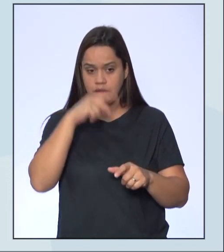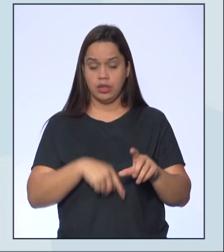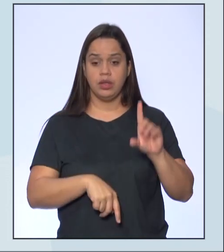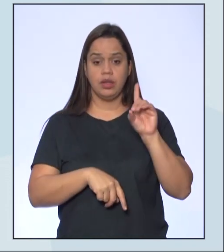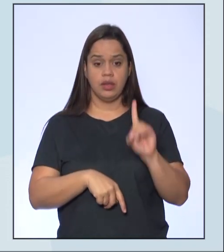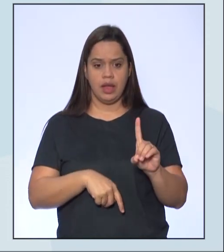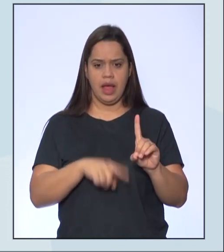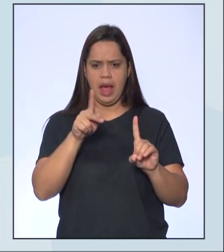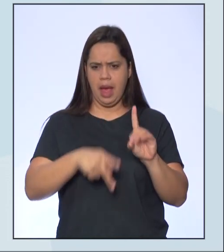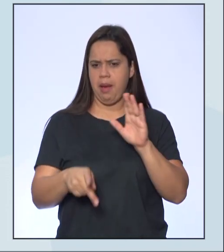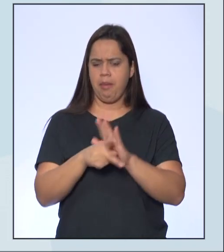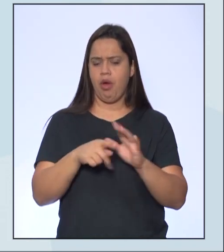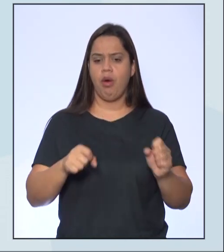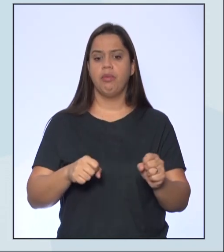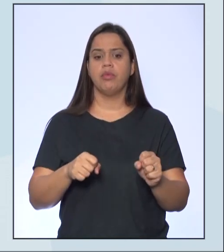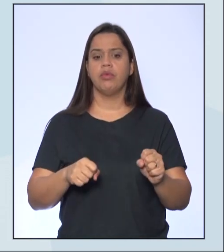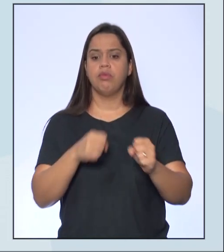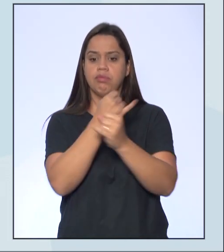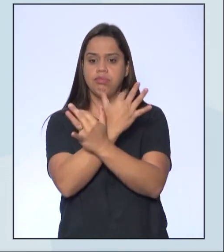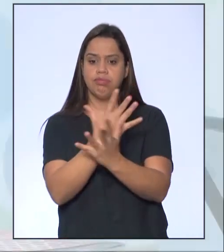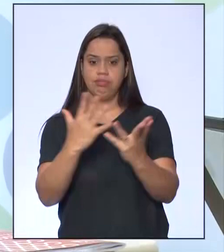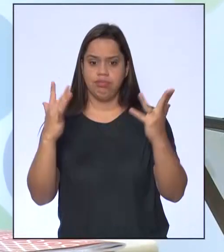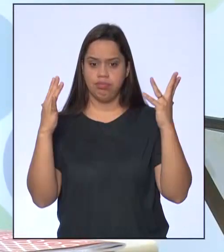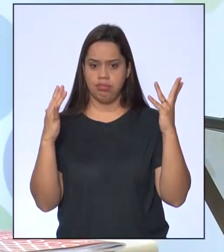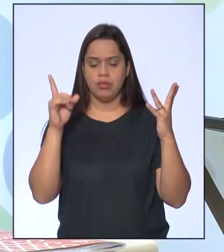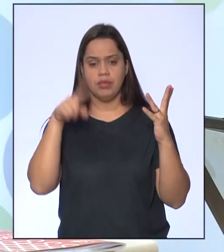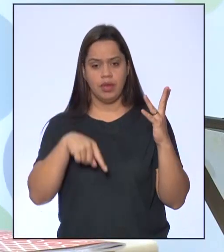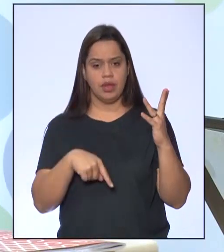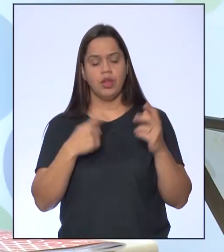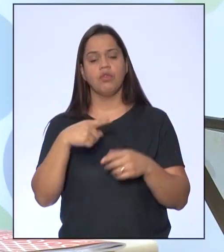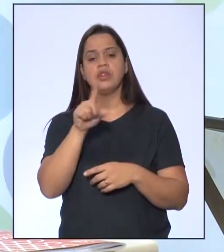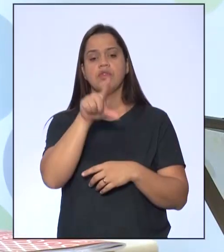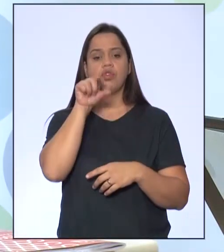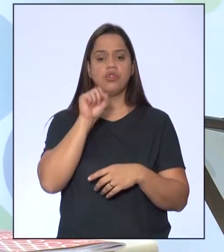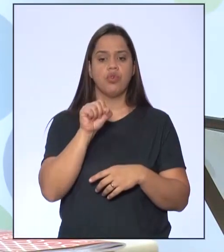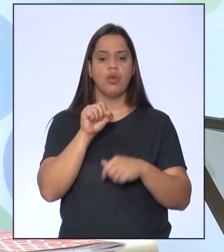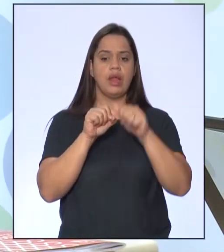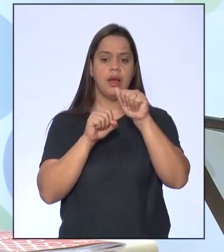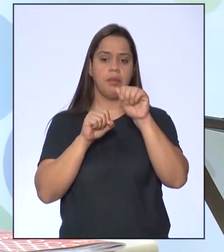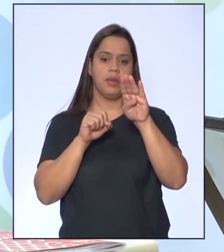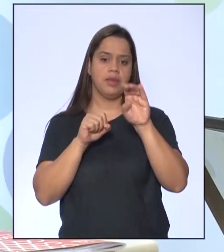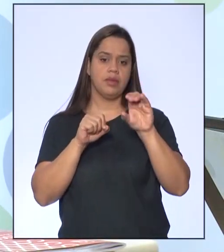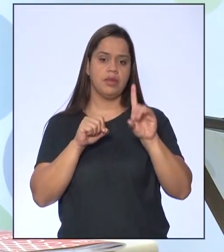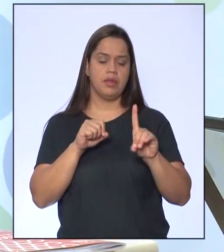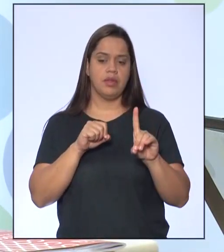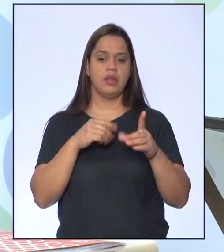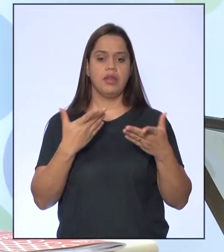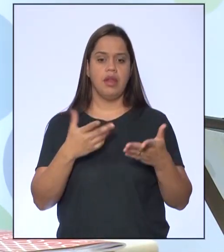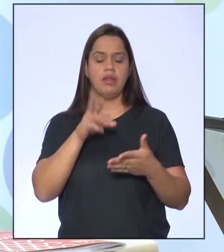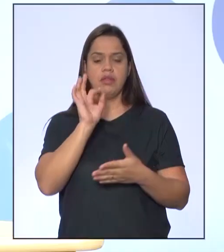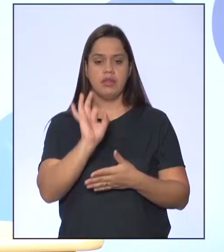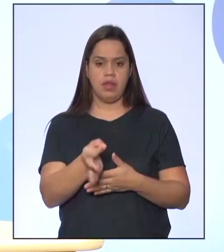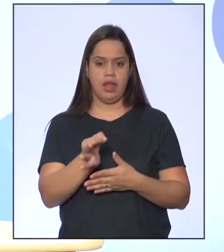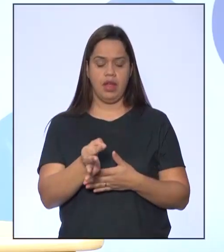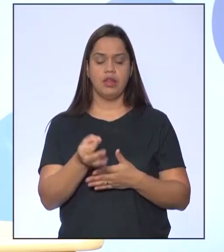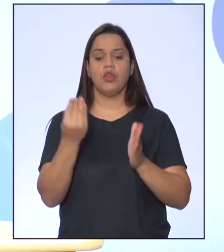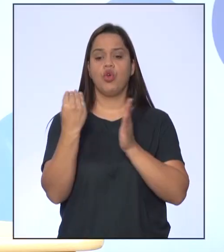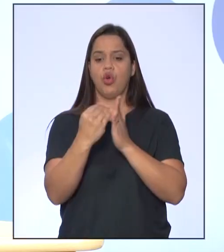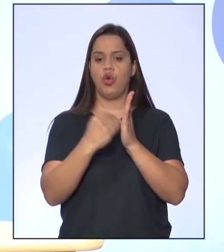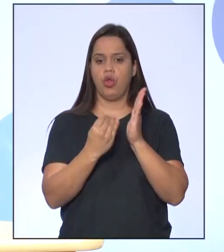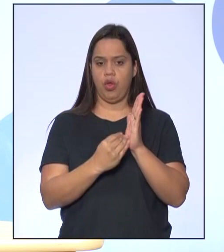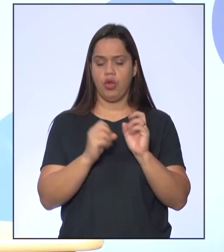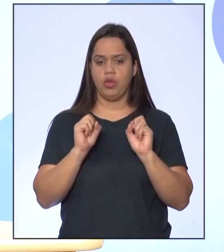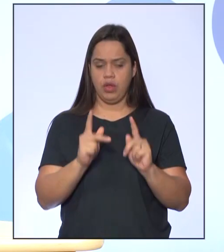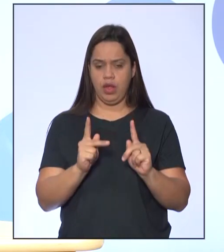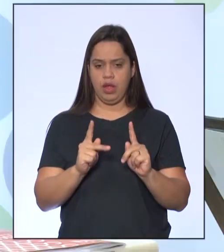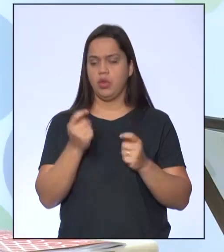São fenômenos da natureza. Então, vocês vão assinalar qual vocês acham. E coloca a letra só Coloca no chat. só a letra,